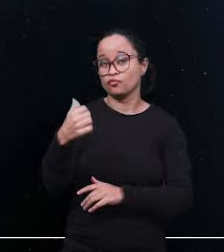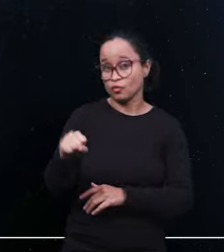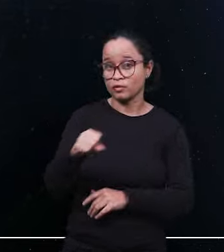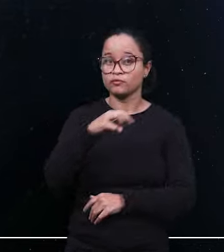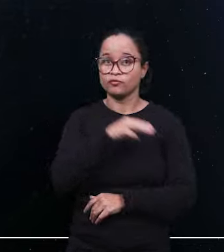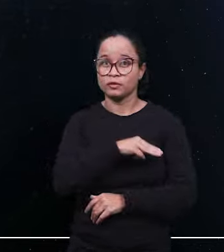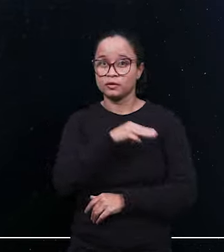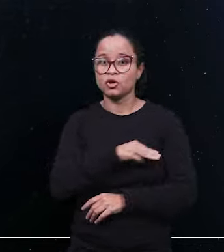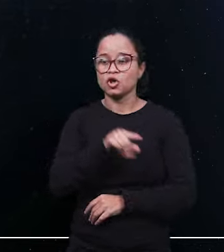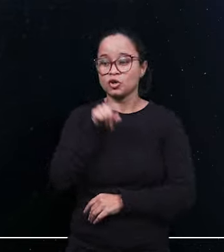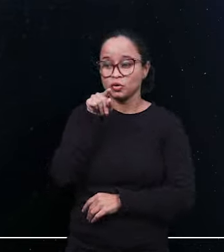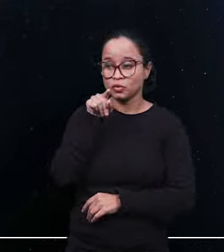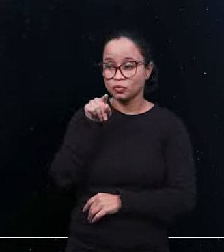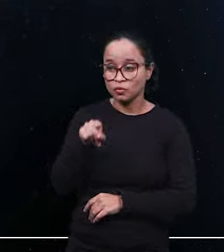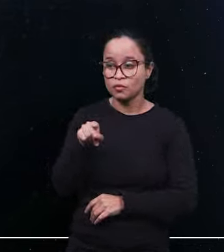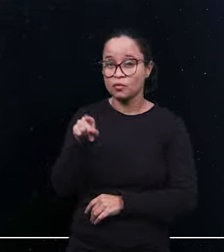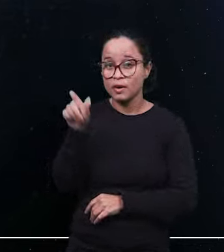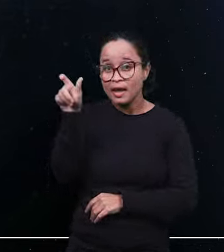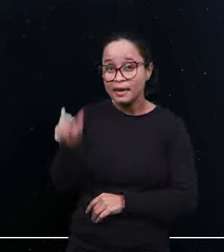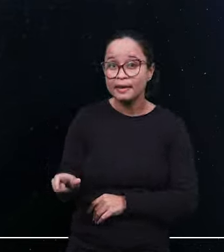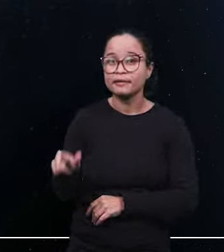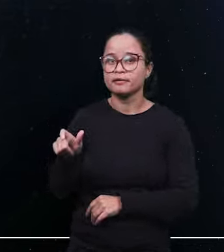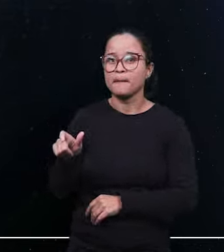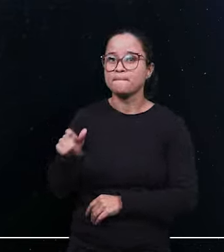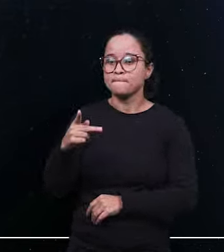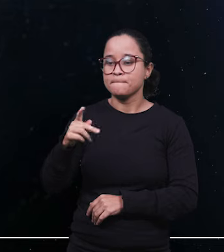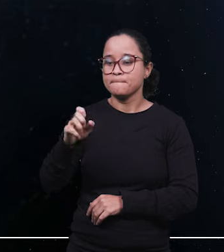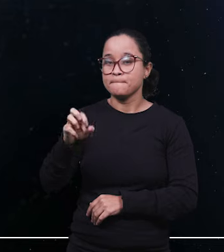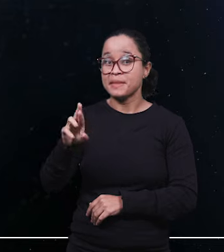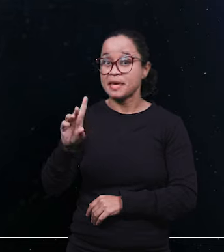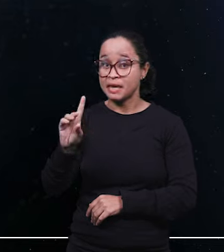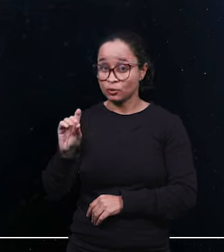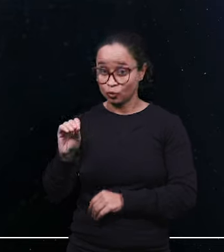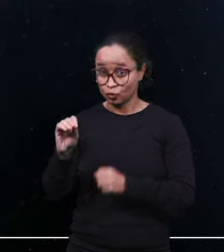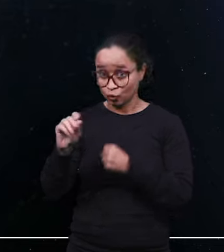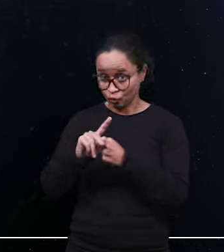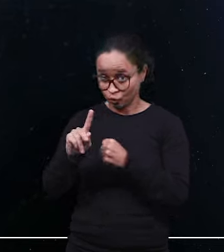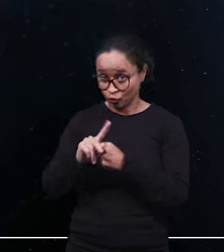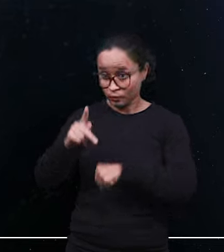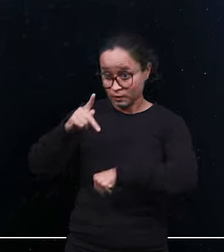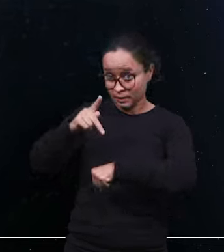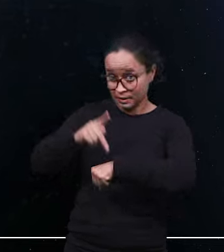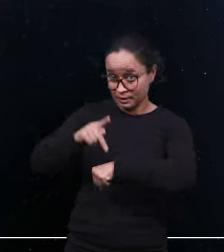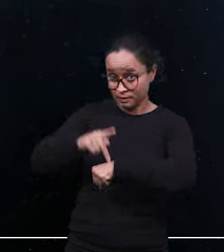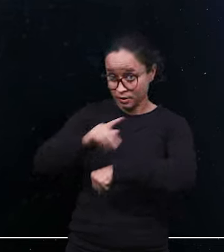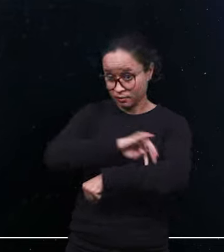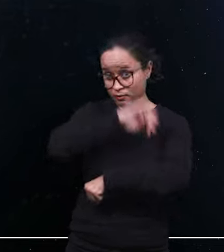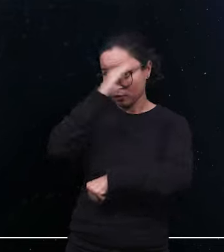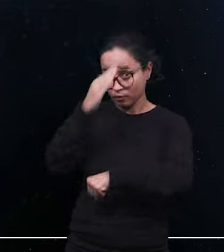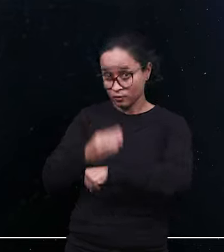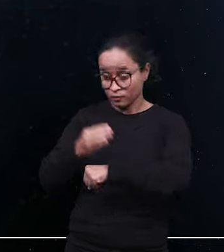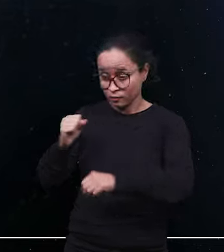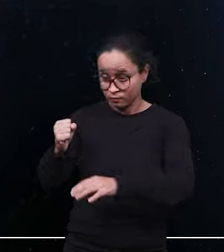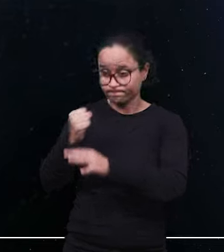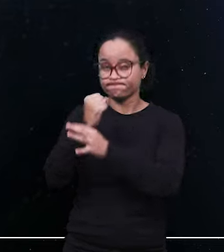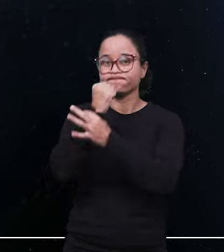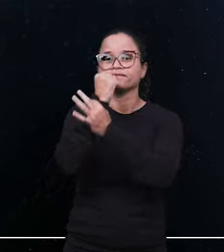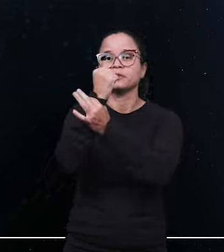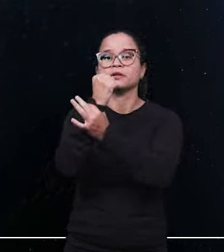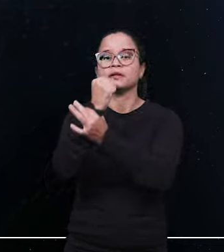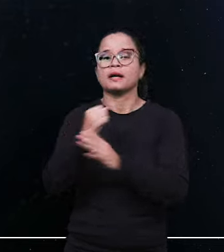de Mateus, que tu és Pedro, e sobre esta pedra eu edificarei a minha igreja. E depois